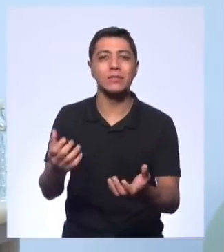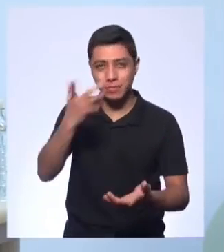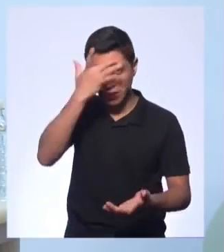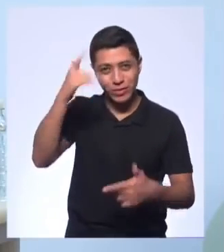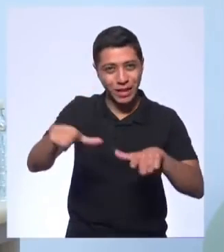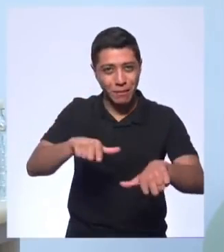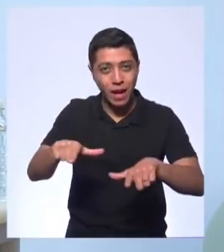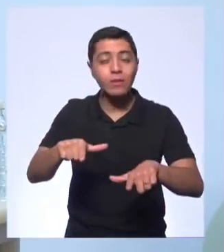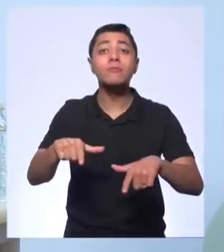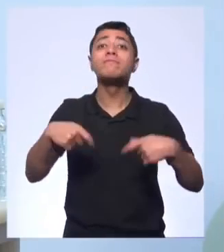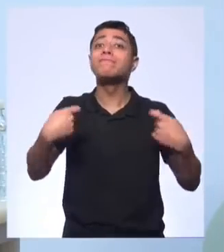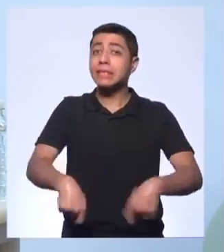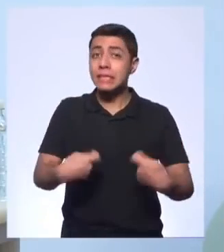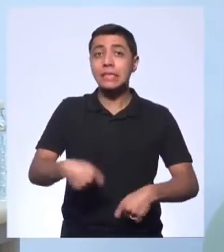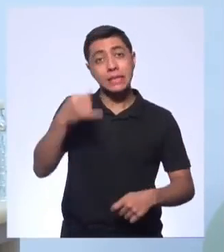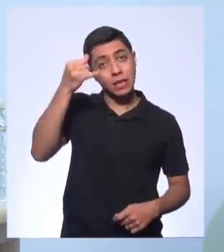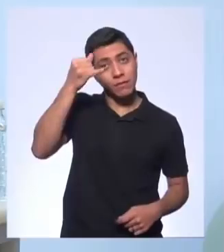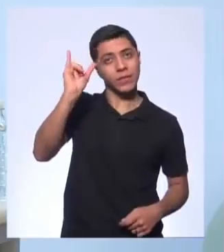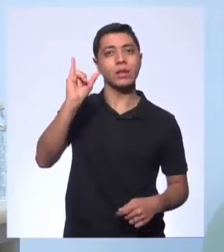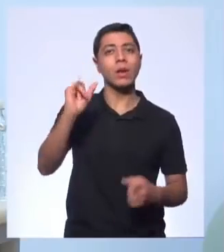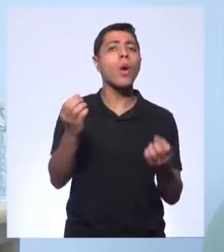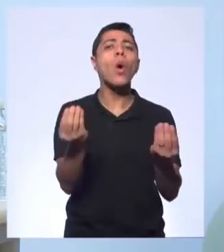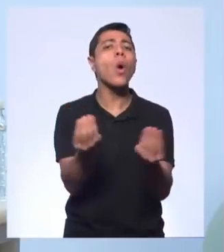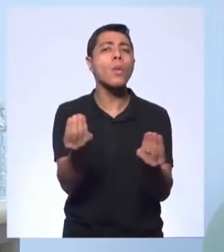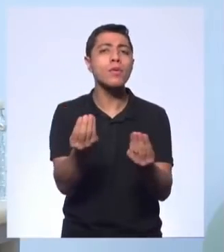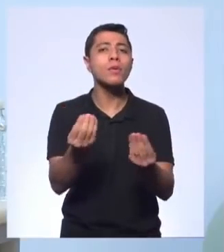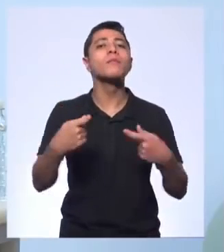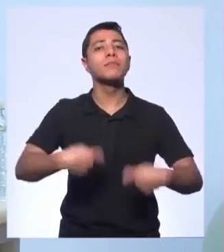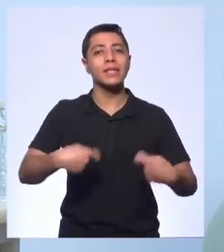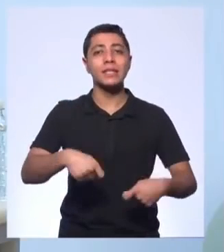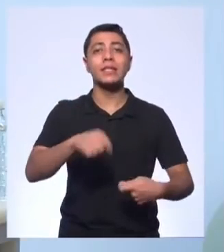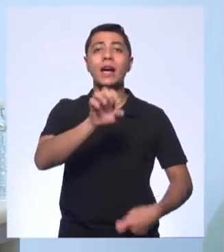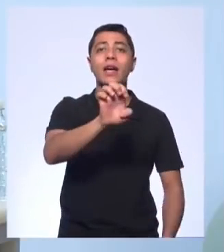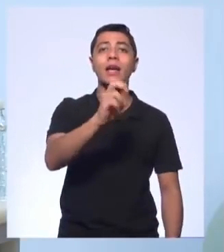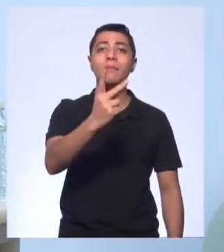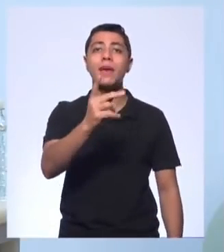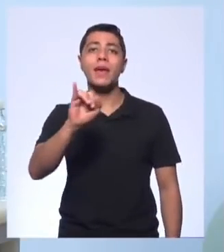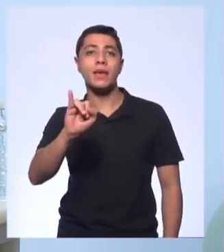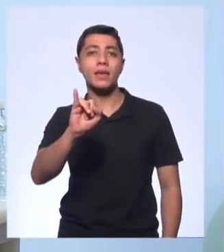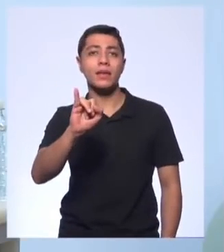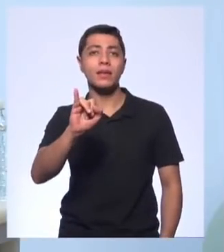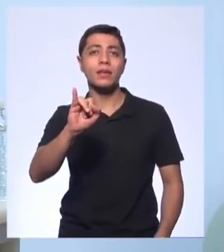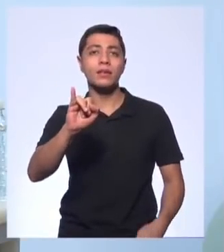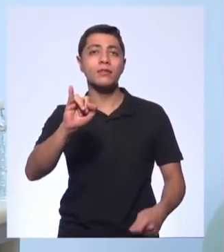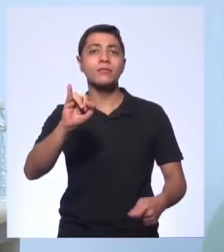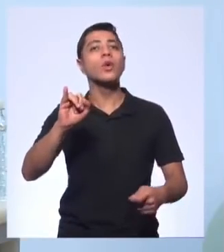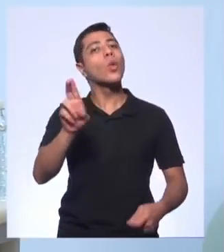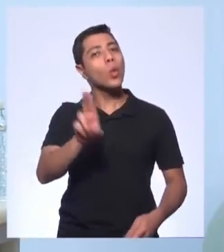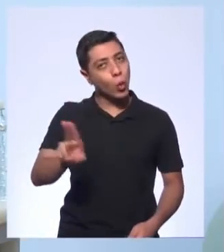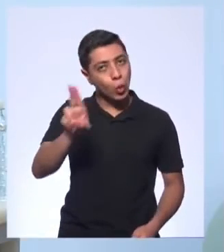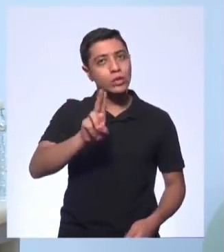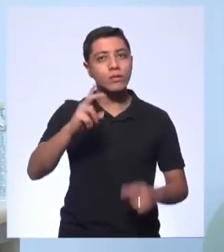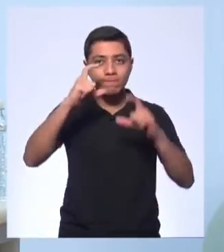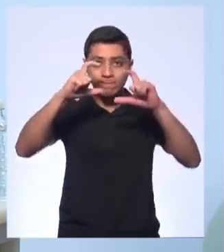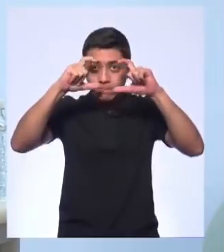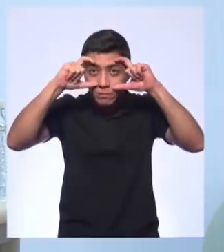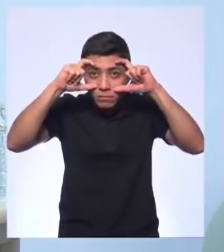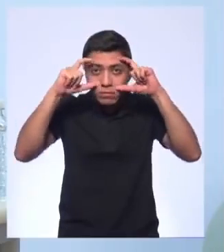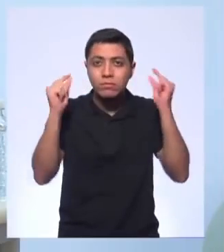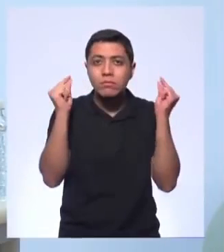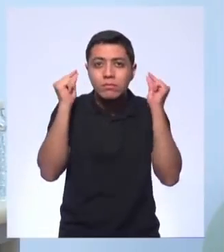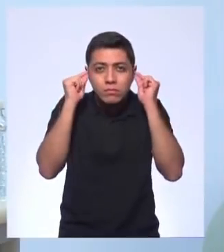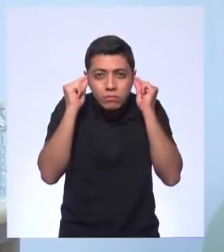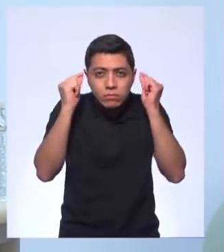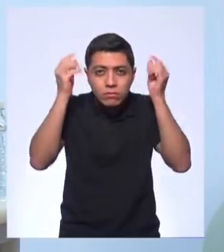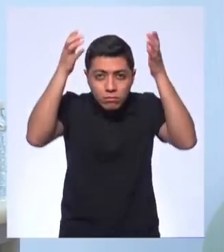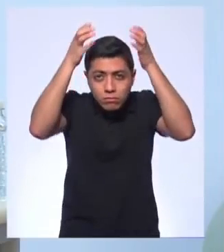proteção individual e também com prevenção e campanhas dentro das empresas relacionadas